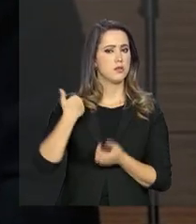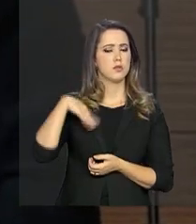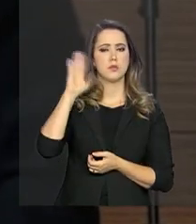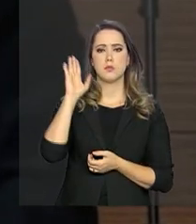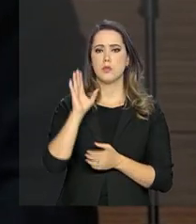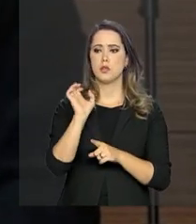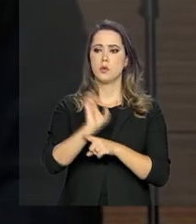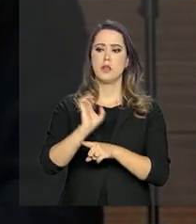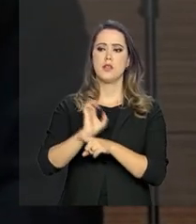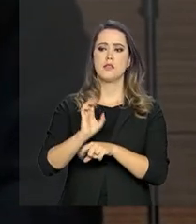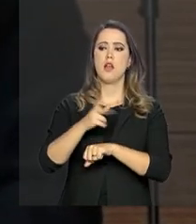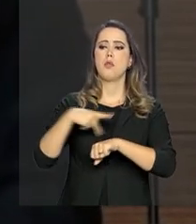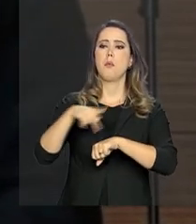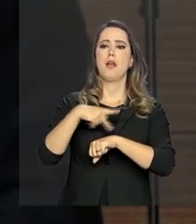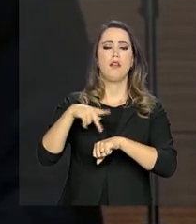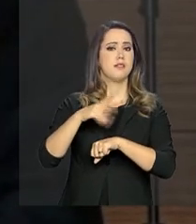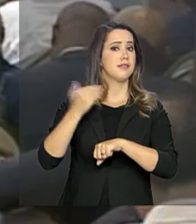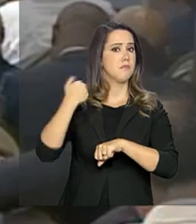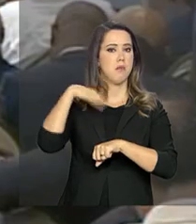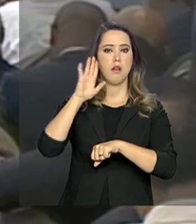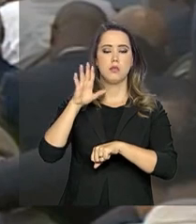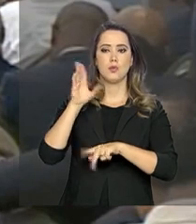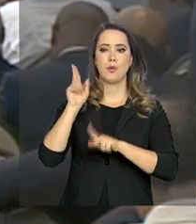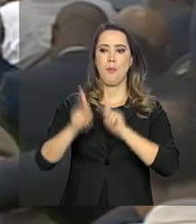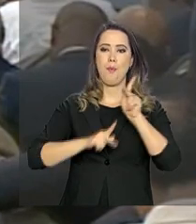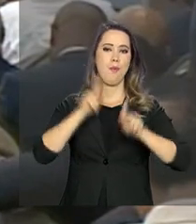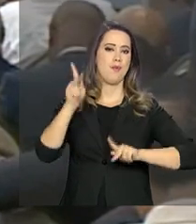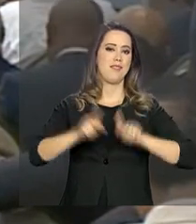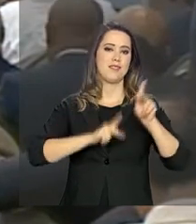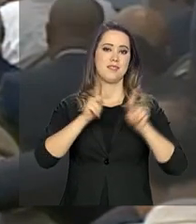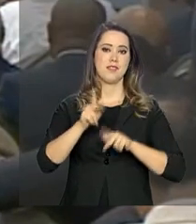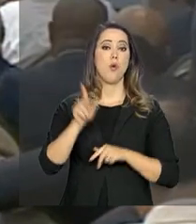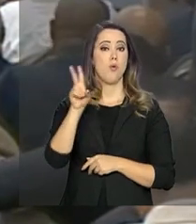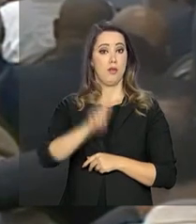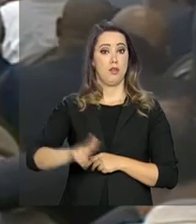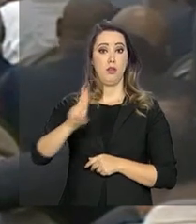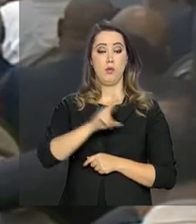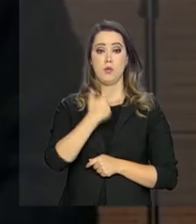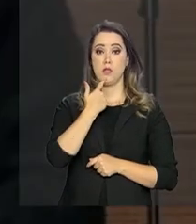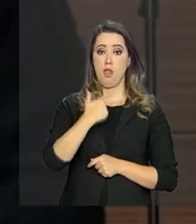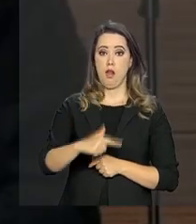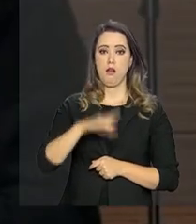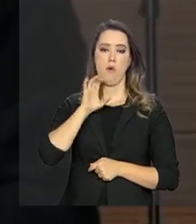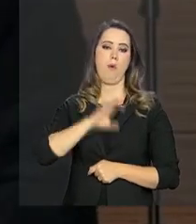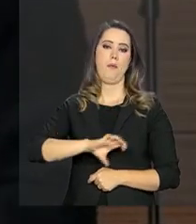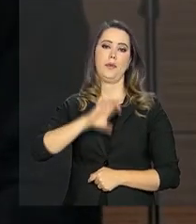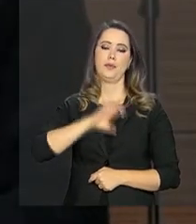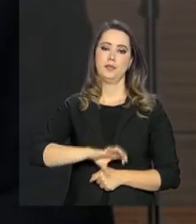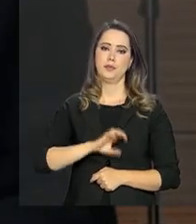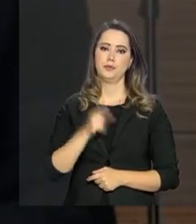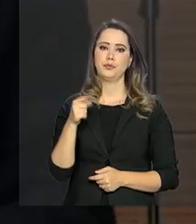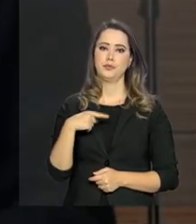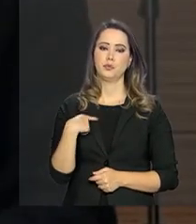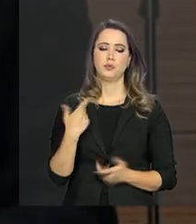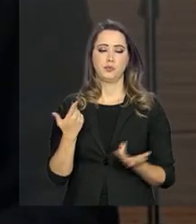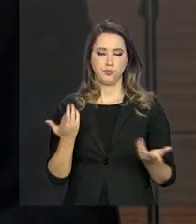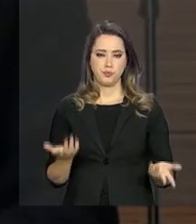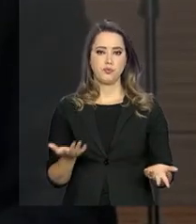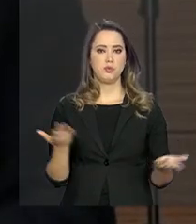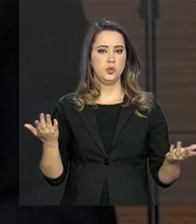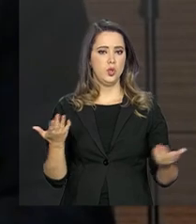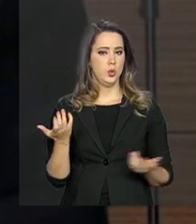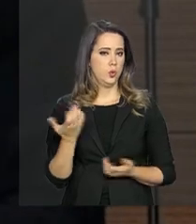estado de uma comunidade de povos de língua portuguesa raptou e por não durar muito tempo